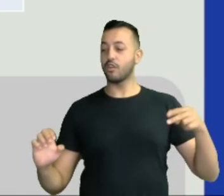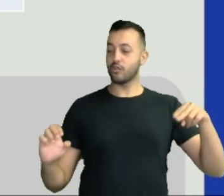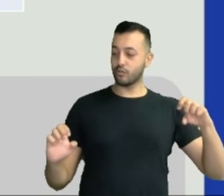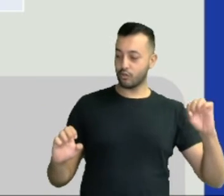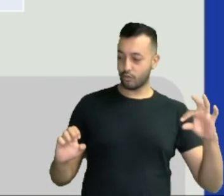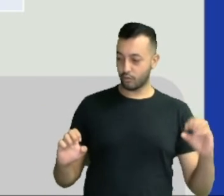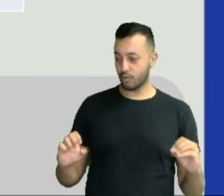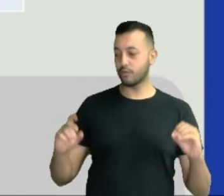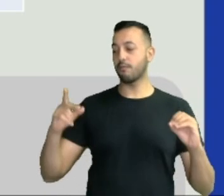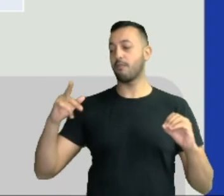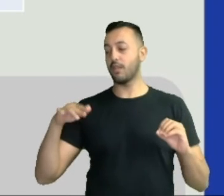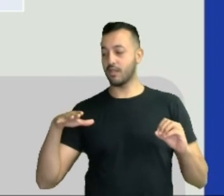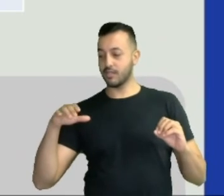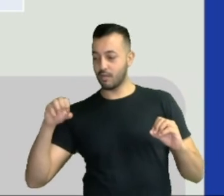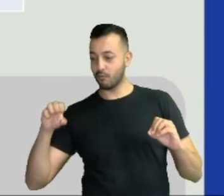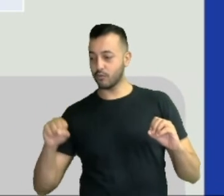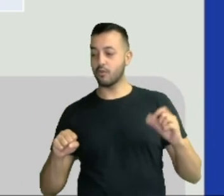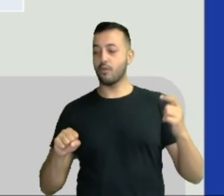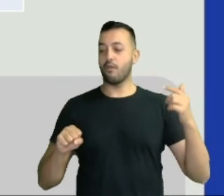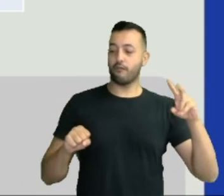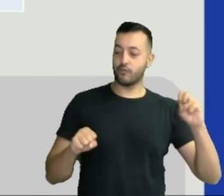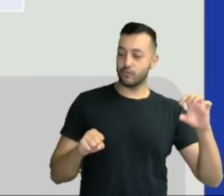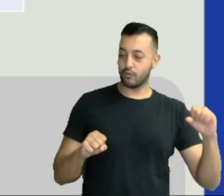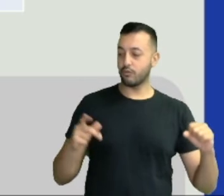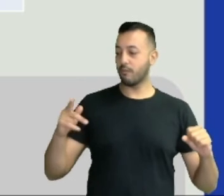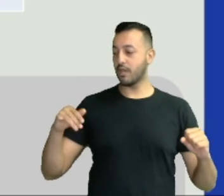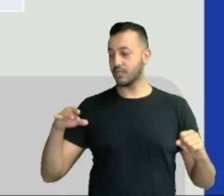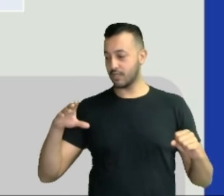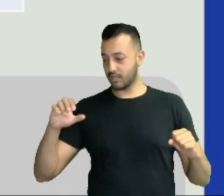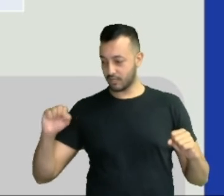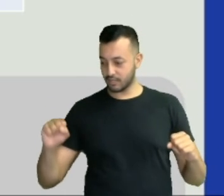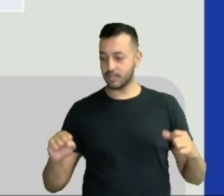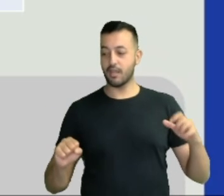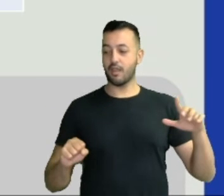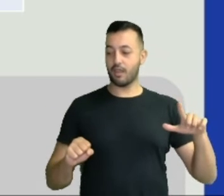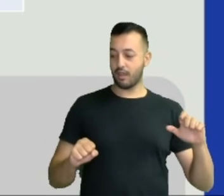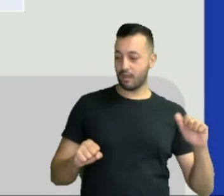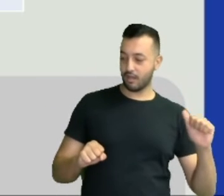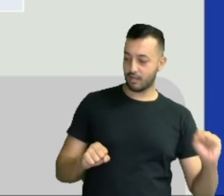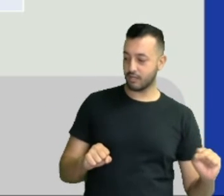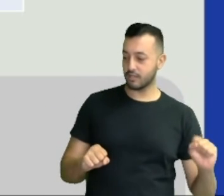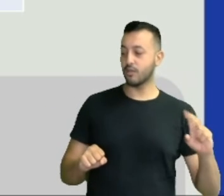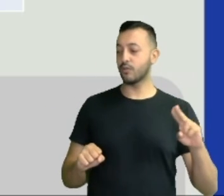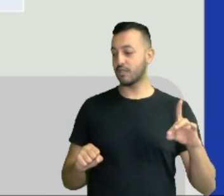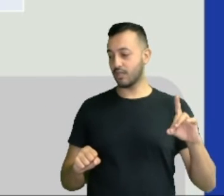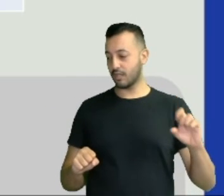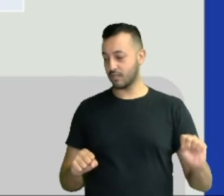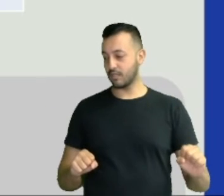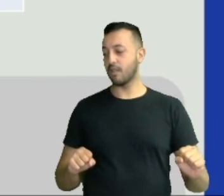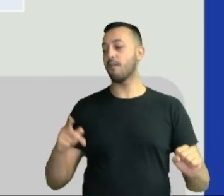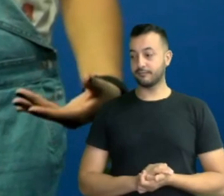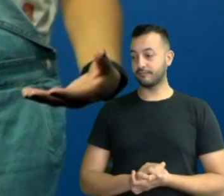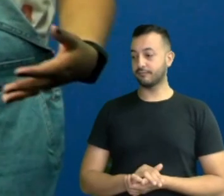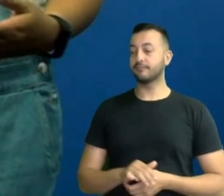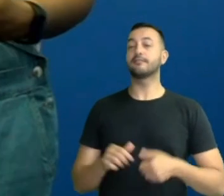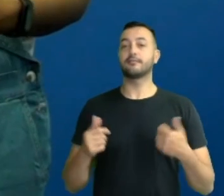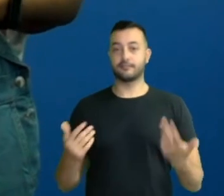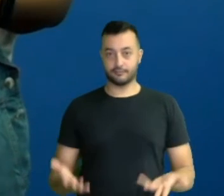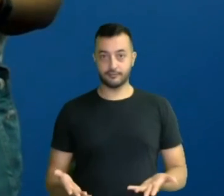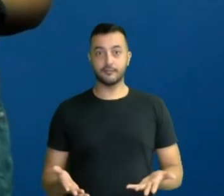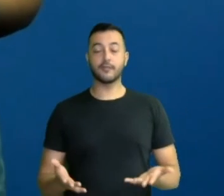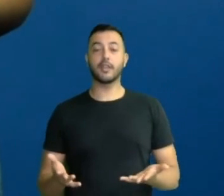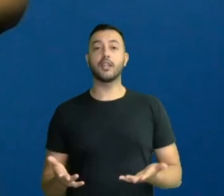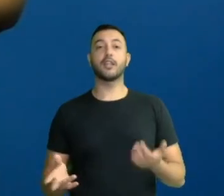nos parecemos, vosotros os pareceis, ellos, ellas e ustedes se parecem. Então,